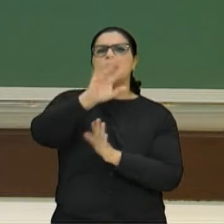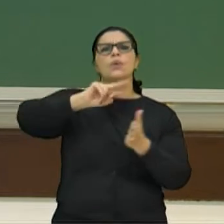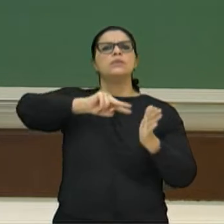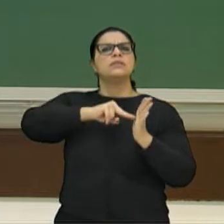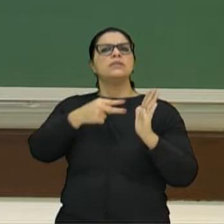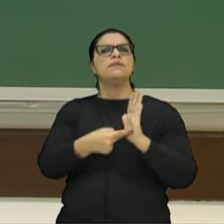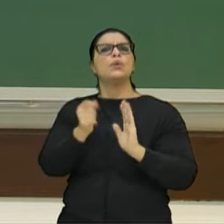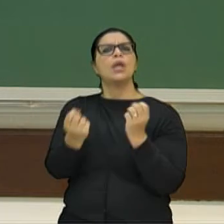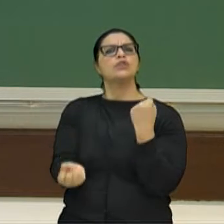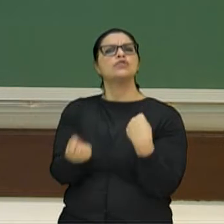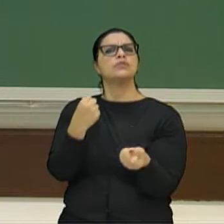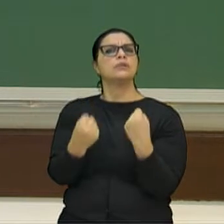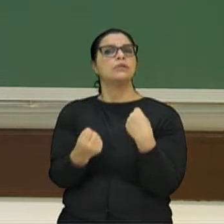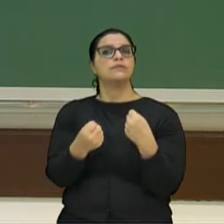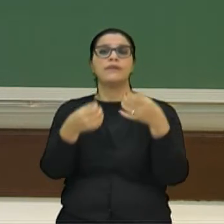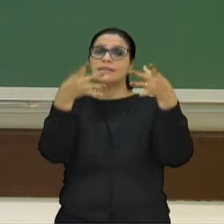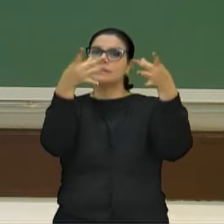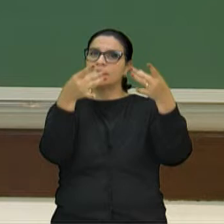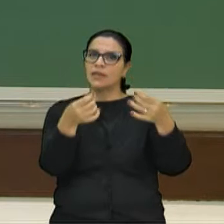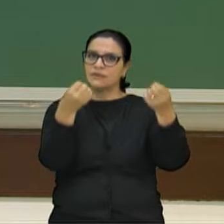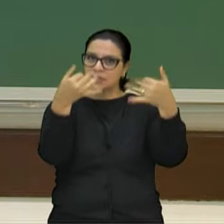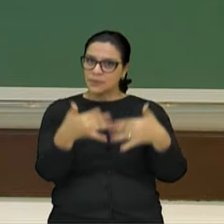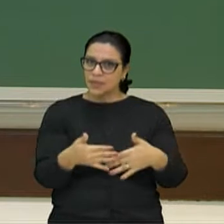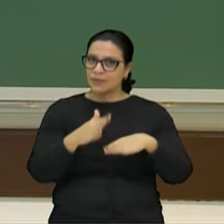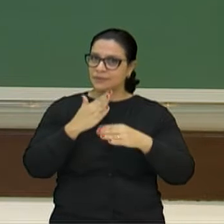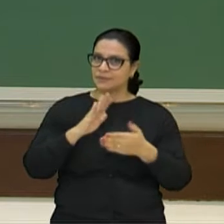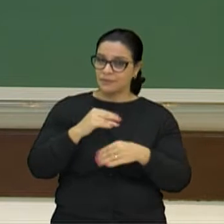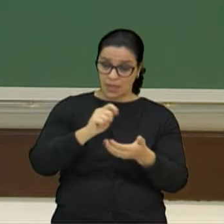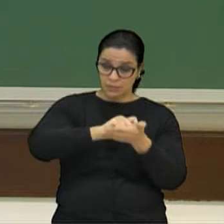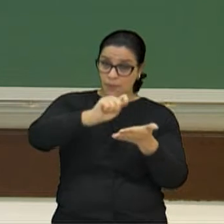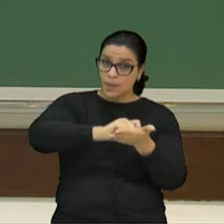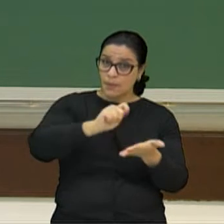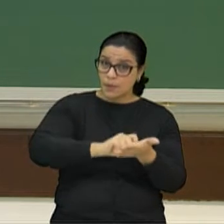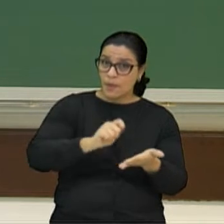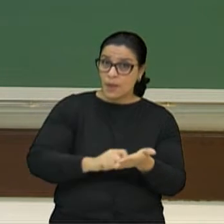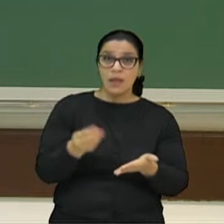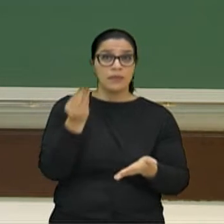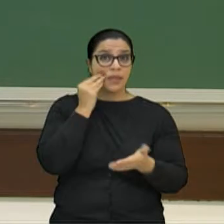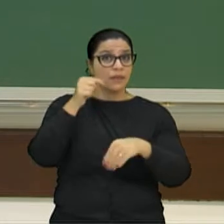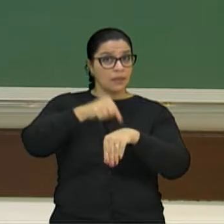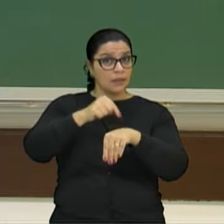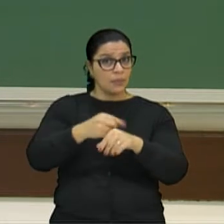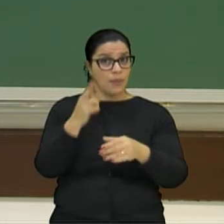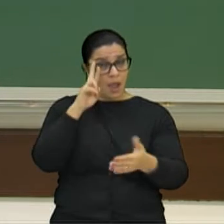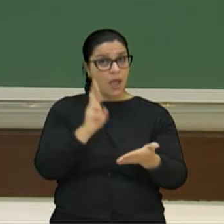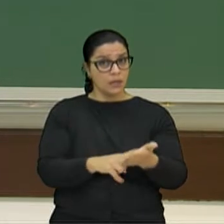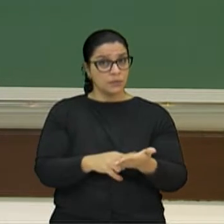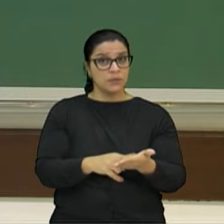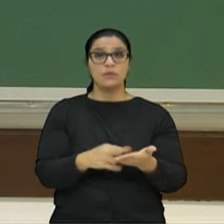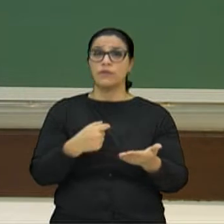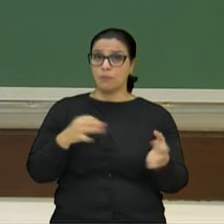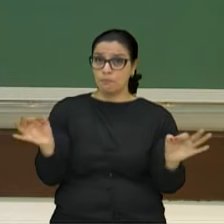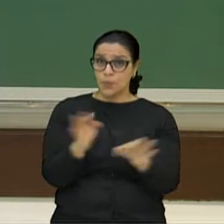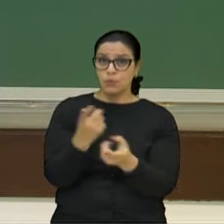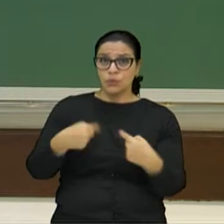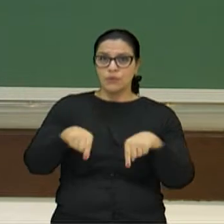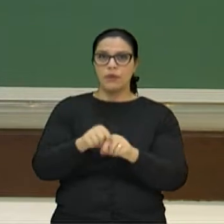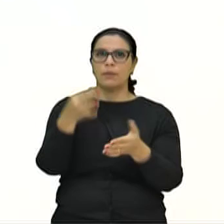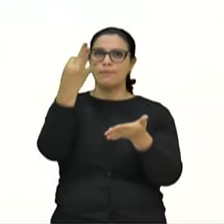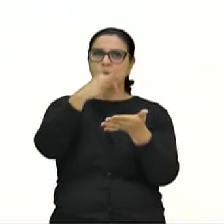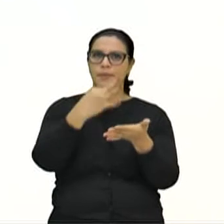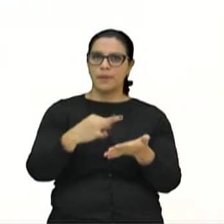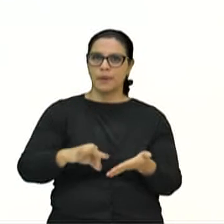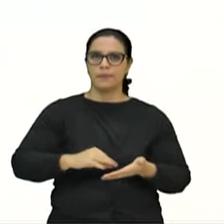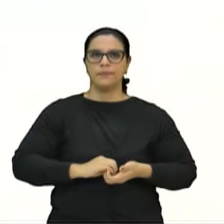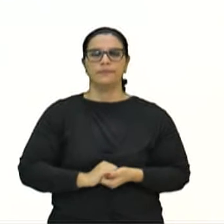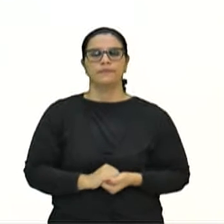ginástica? Vocês vão definir ginástica. Tranquilo? Então, faz as anotações no caderno, vão ter um tempinho para resolver isso. Assim que vocês resolverem, nós voltamos com a correção.